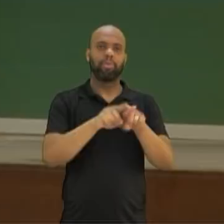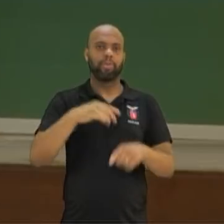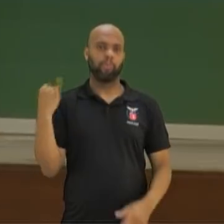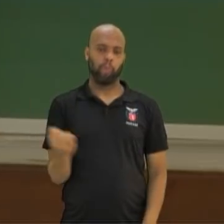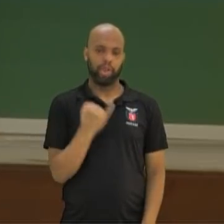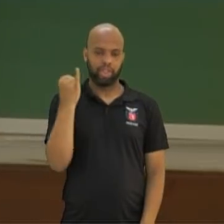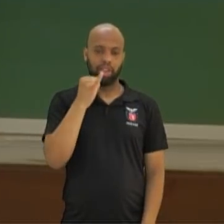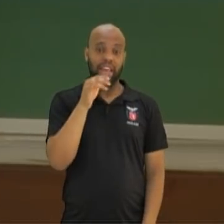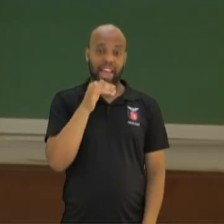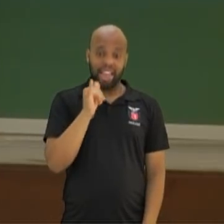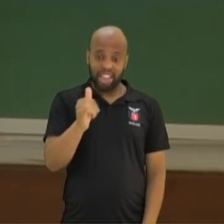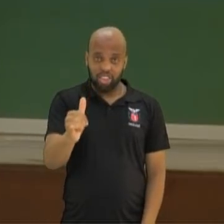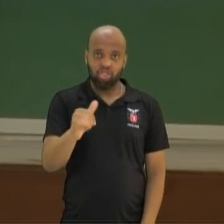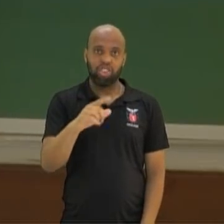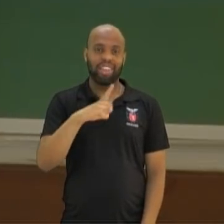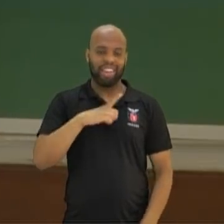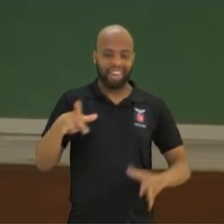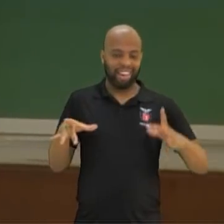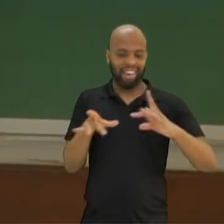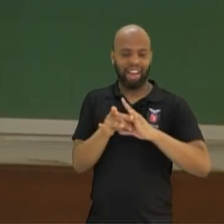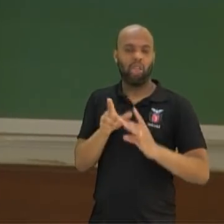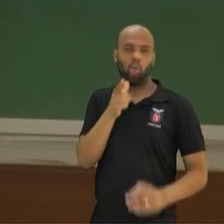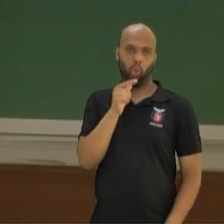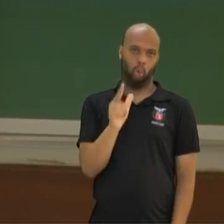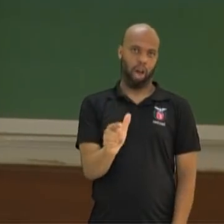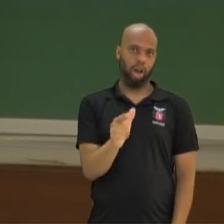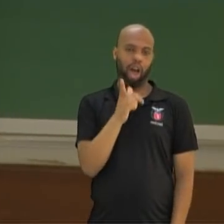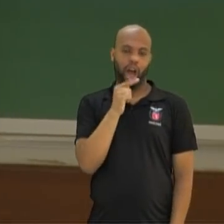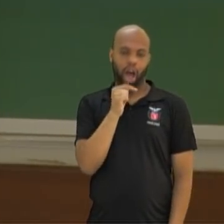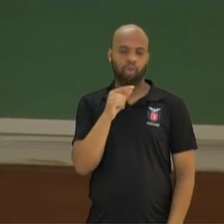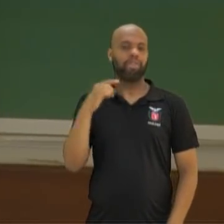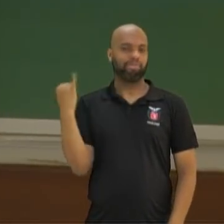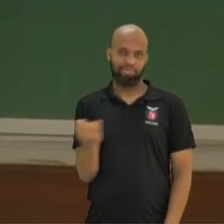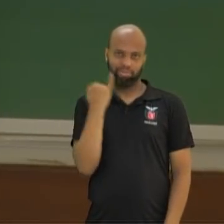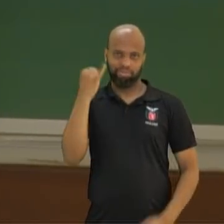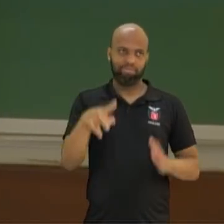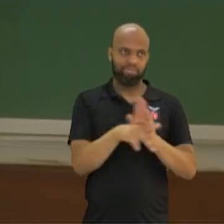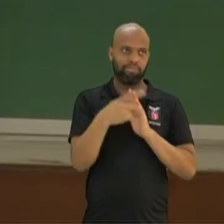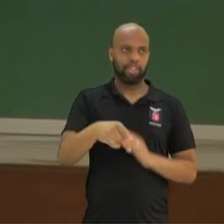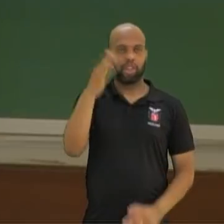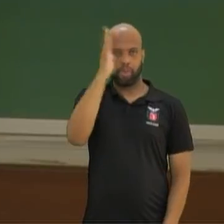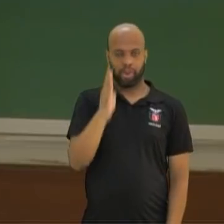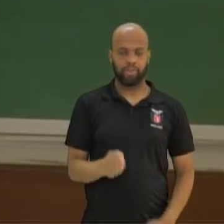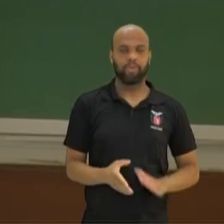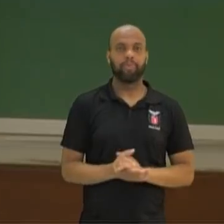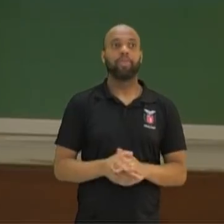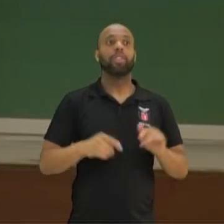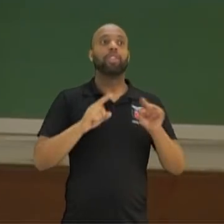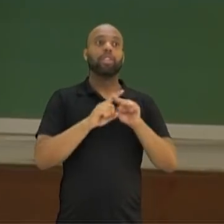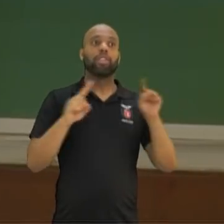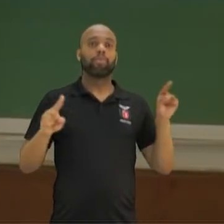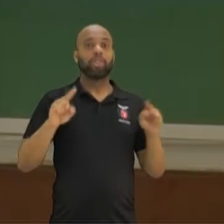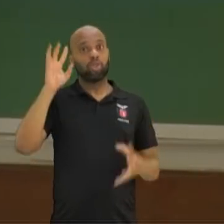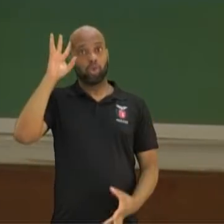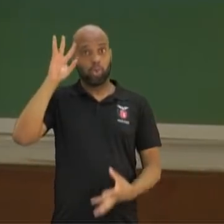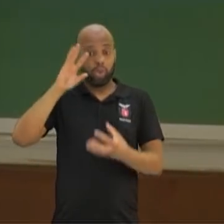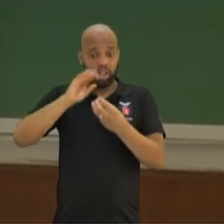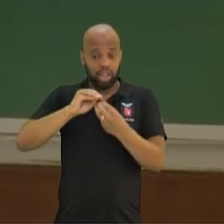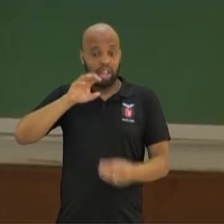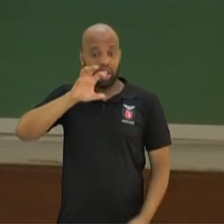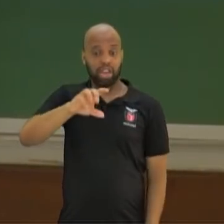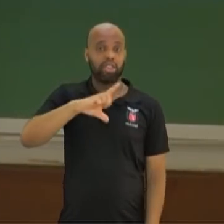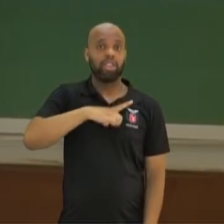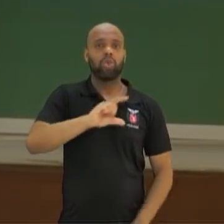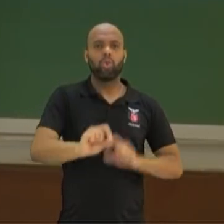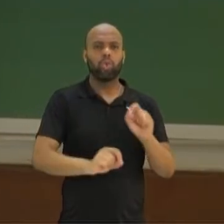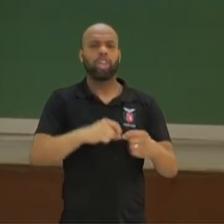energia hidrelétrica para a manutenção da industrialização em território nacional. Mas, logicamente, para entender isso, a gente tem que